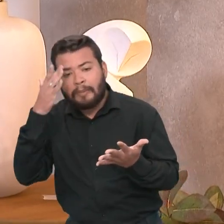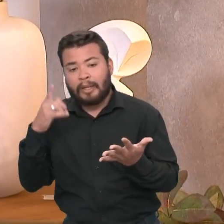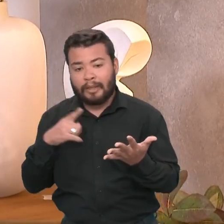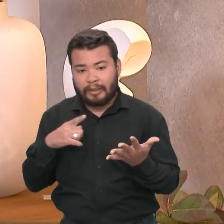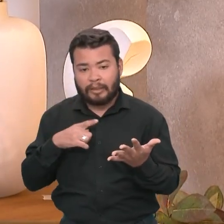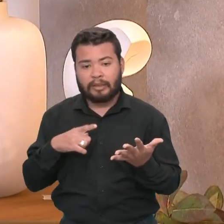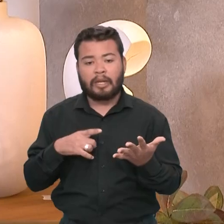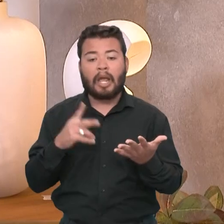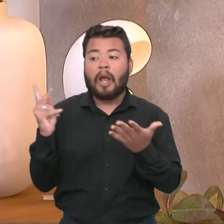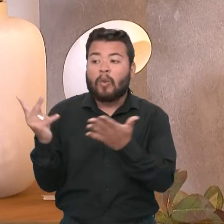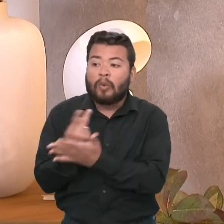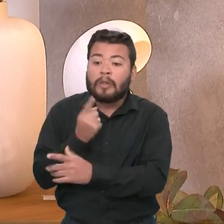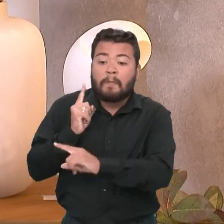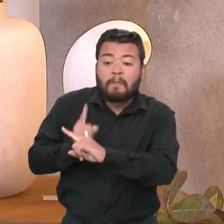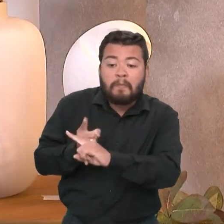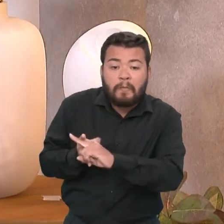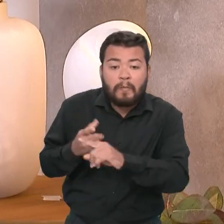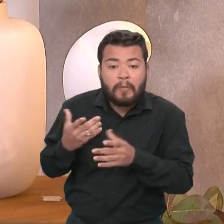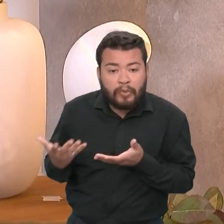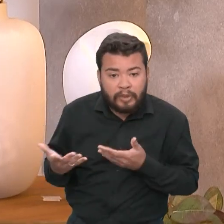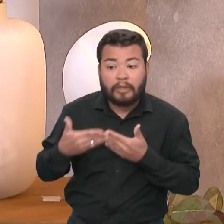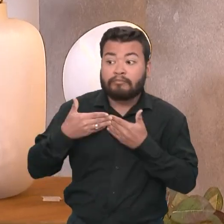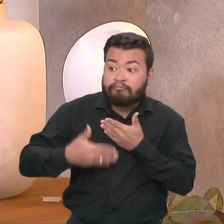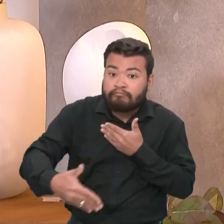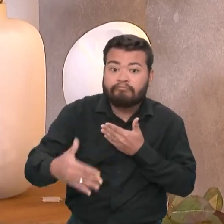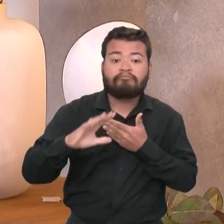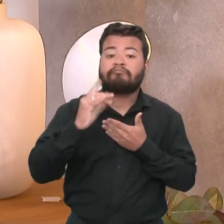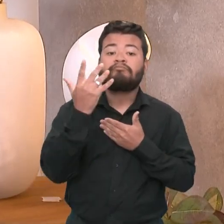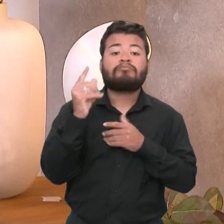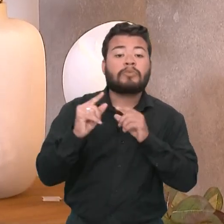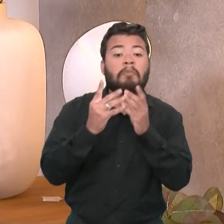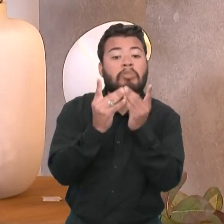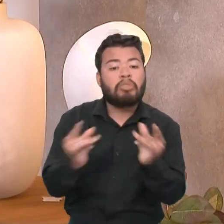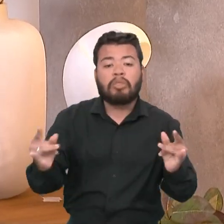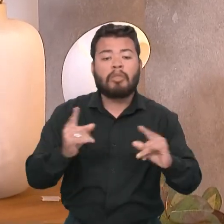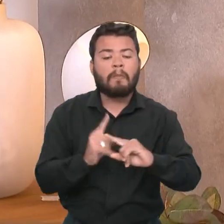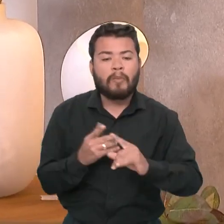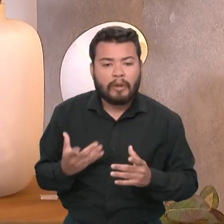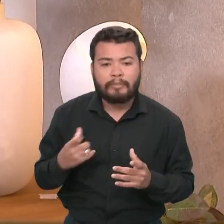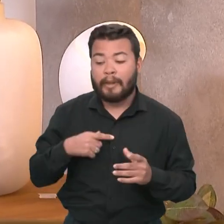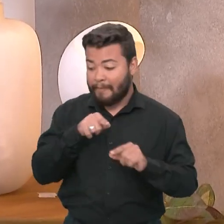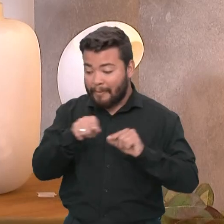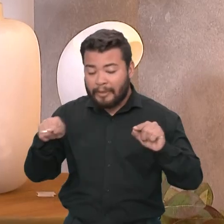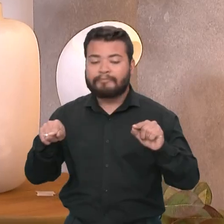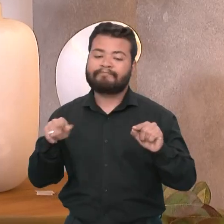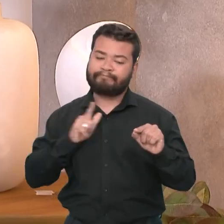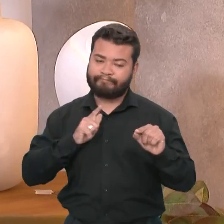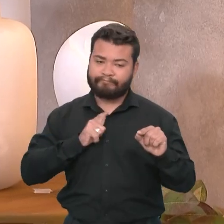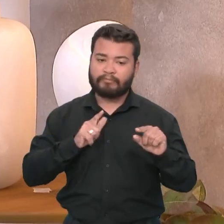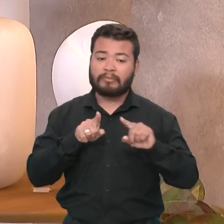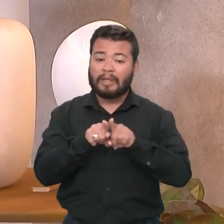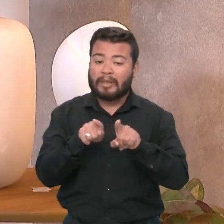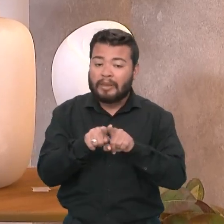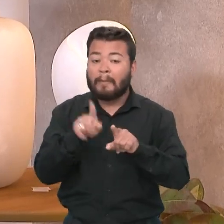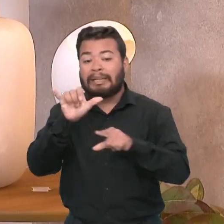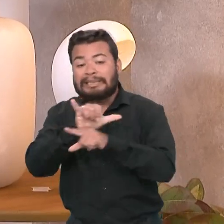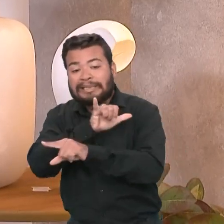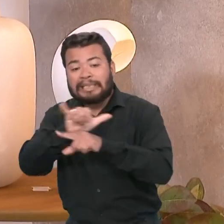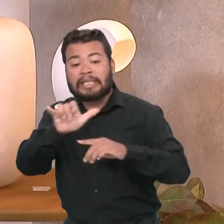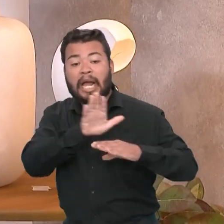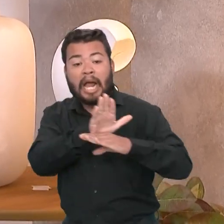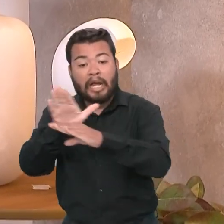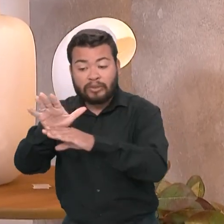das causas de impactos que podem levar à sua extinção. Mas eles também existem para nós criarmos uma estratégia de sustentabilidade